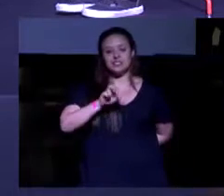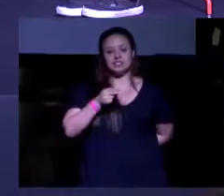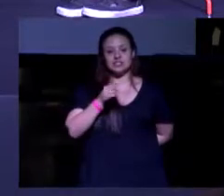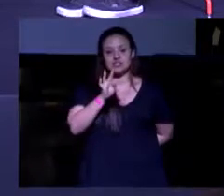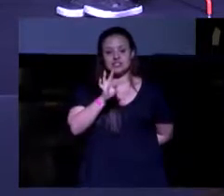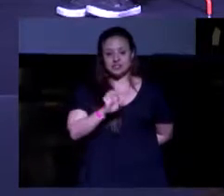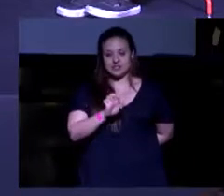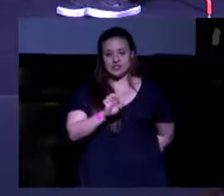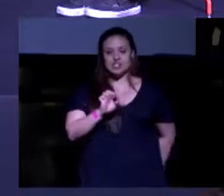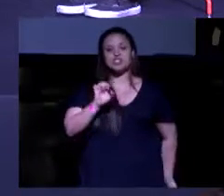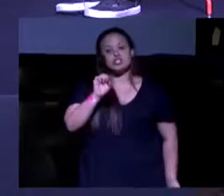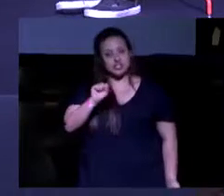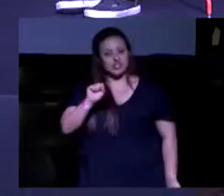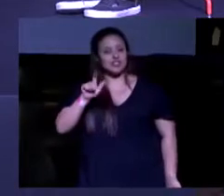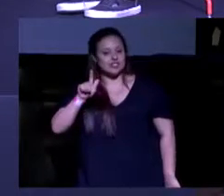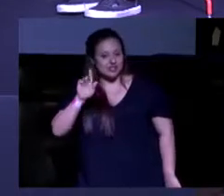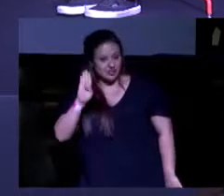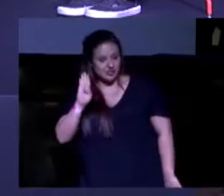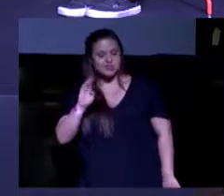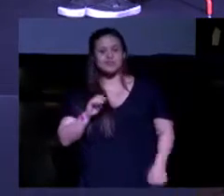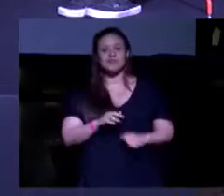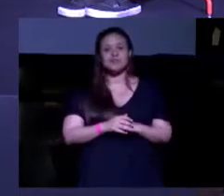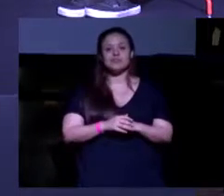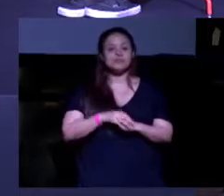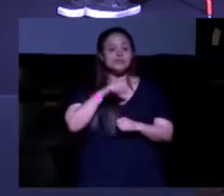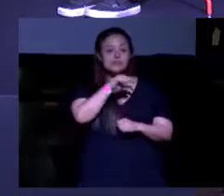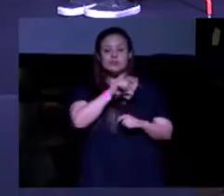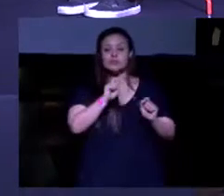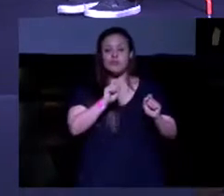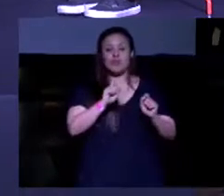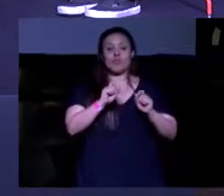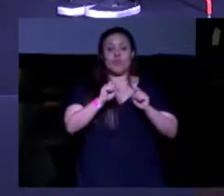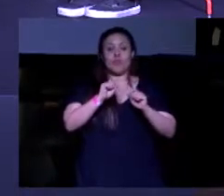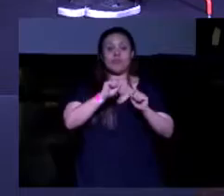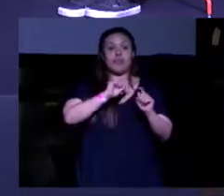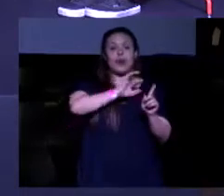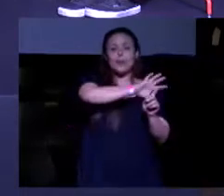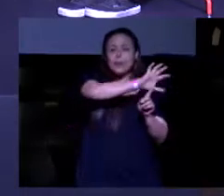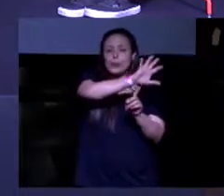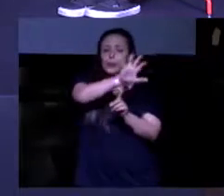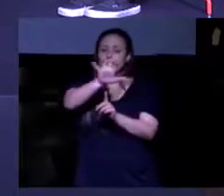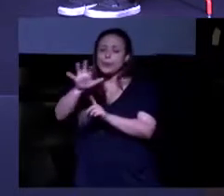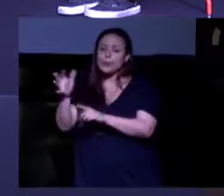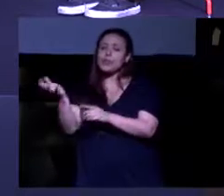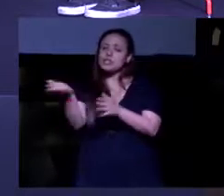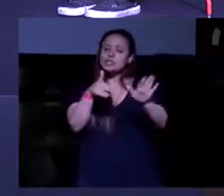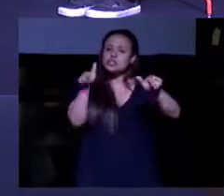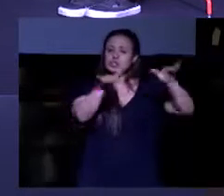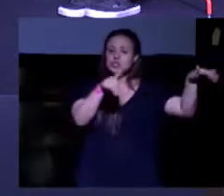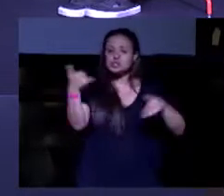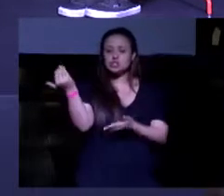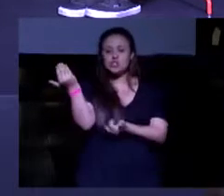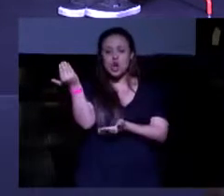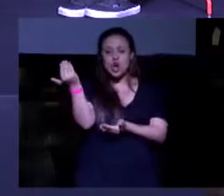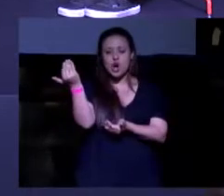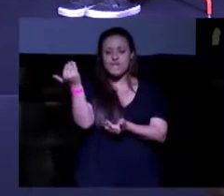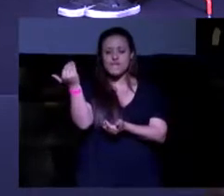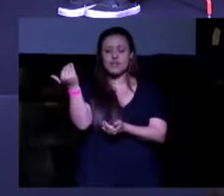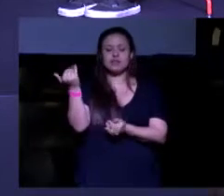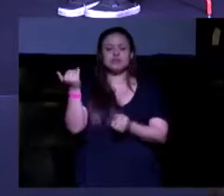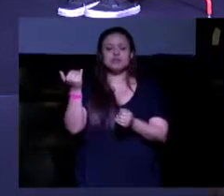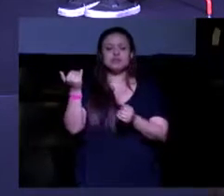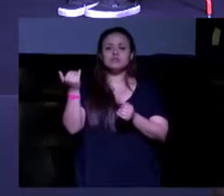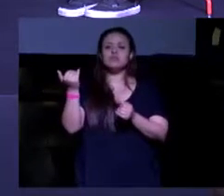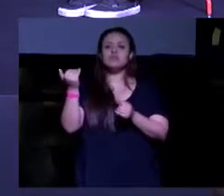protagonismo social, vai levar milhares de jovens no Brasil para se colocar numa posição de escuta, de participação